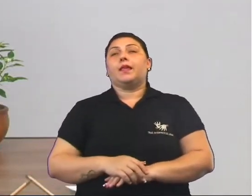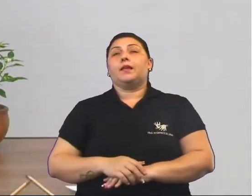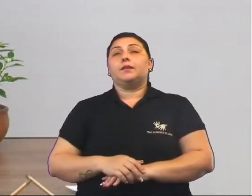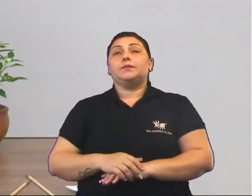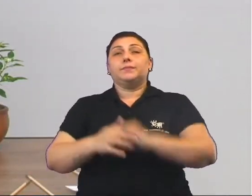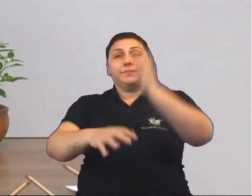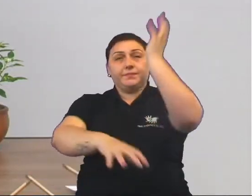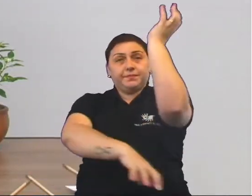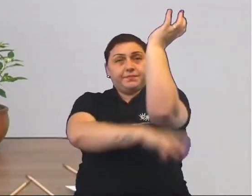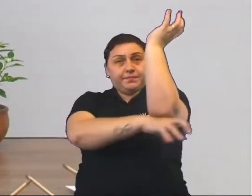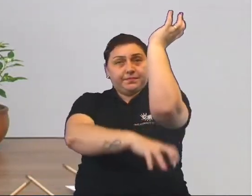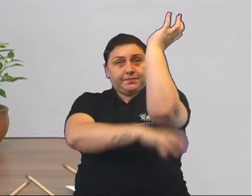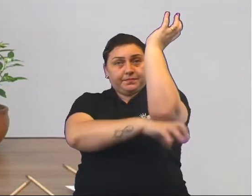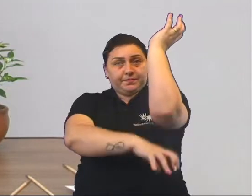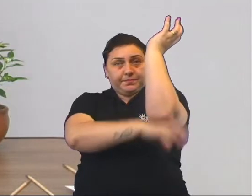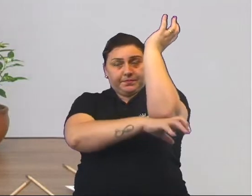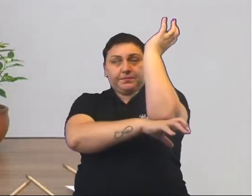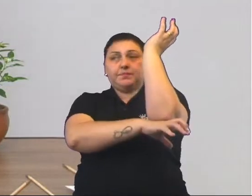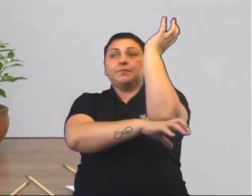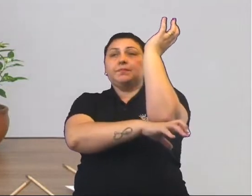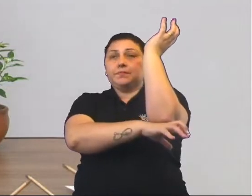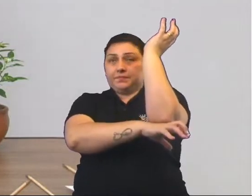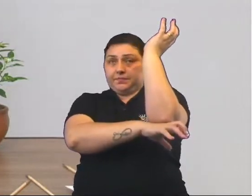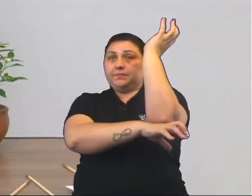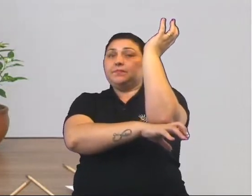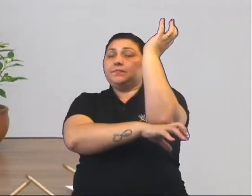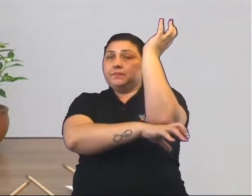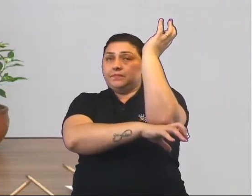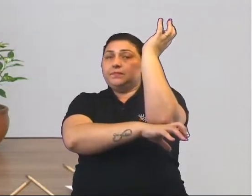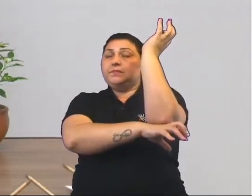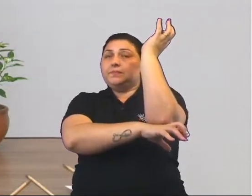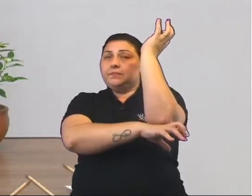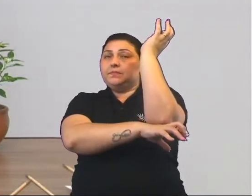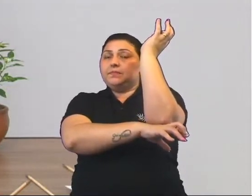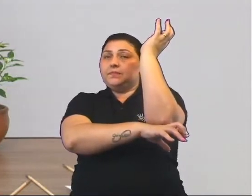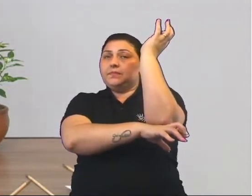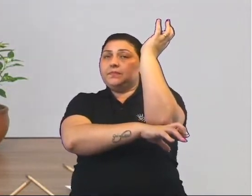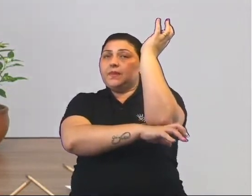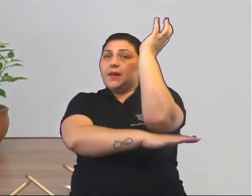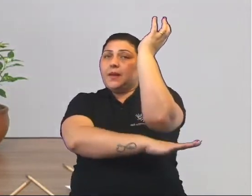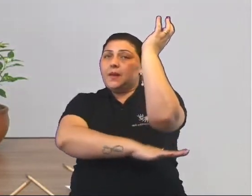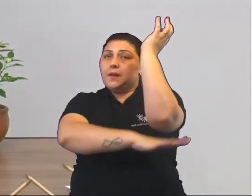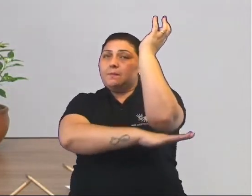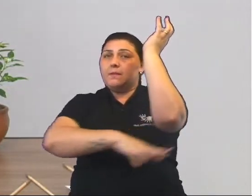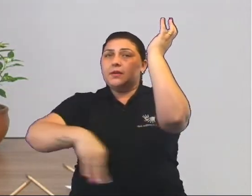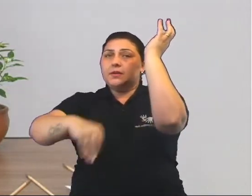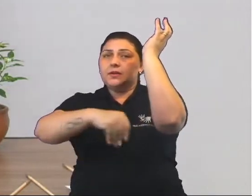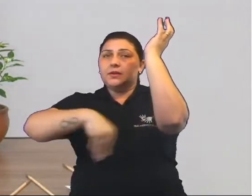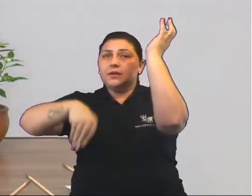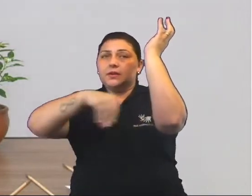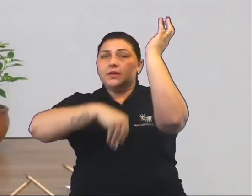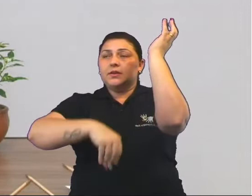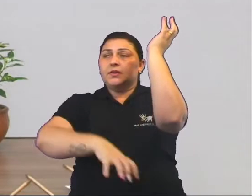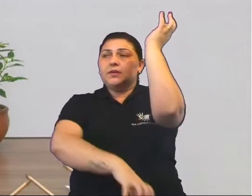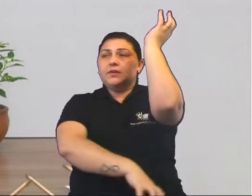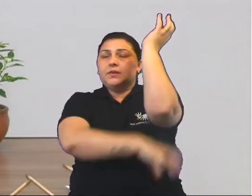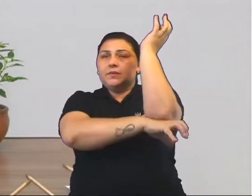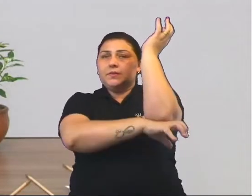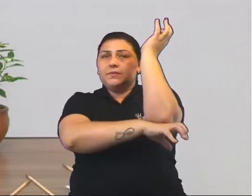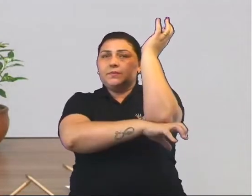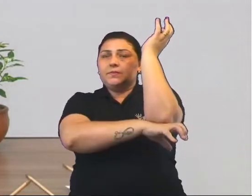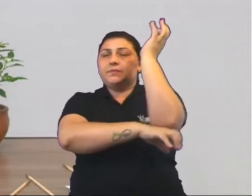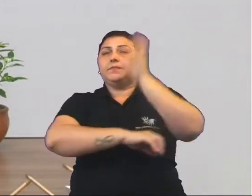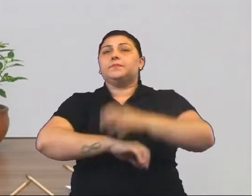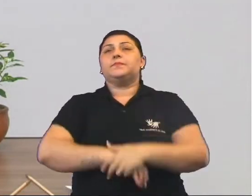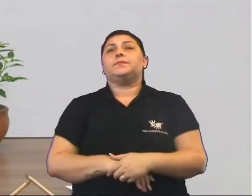pela raiz. A raiz é uma parte da planta que fica embaixo da terra. Vou colar aqui,